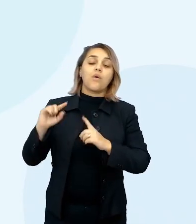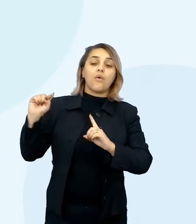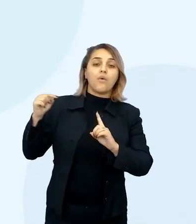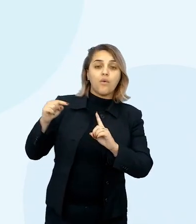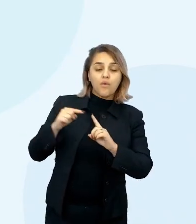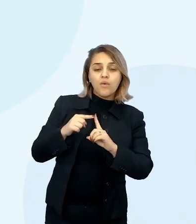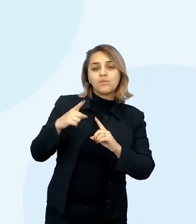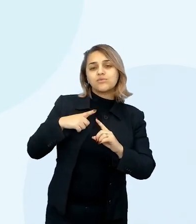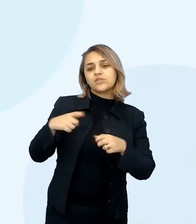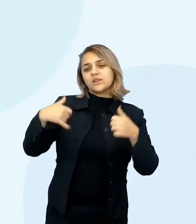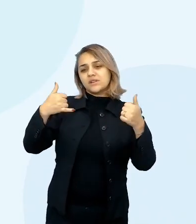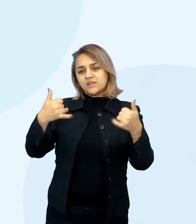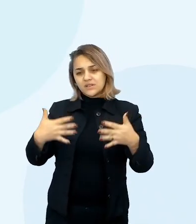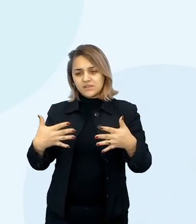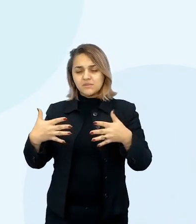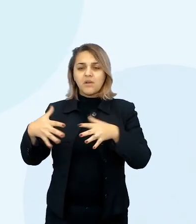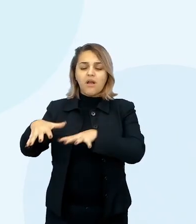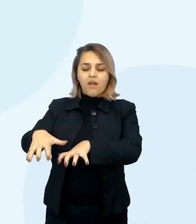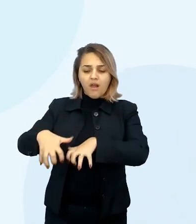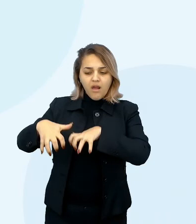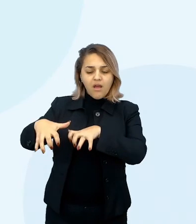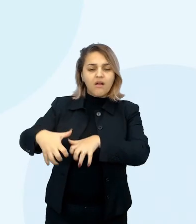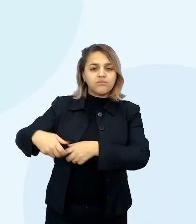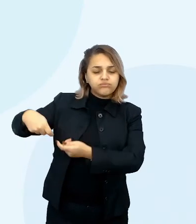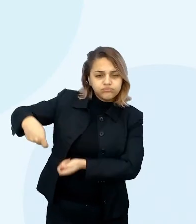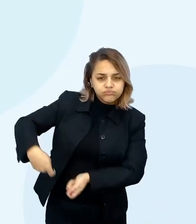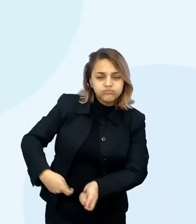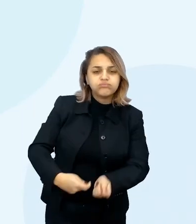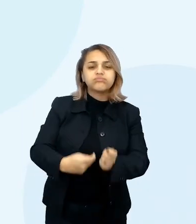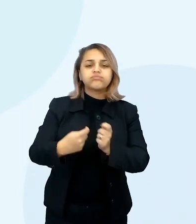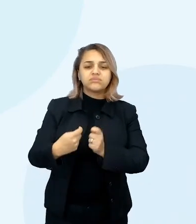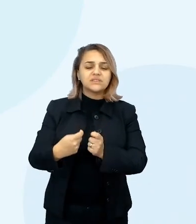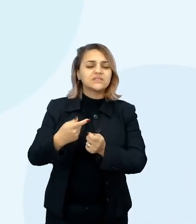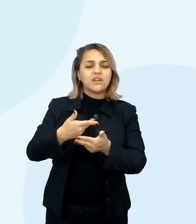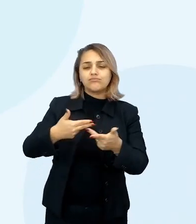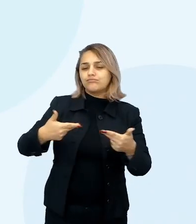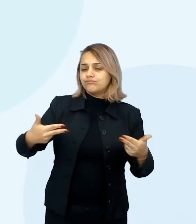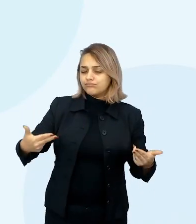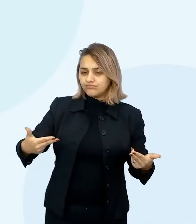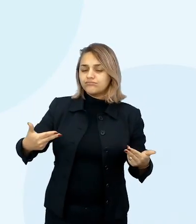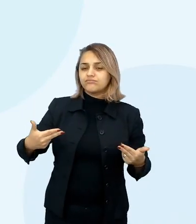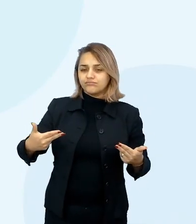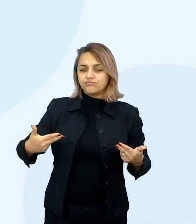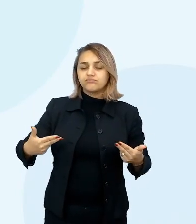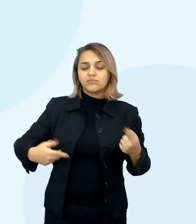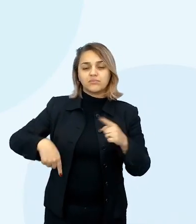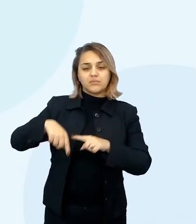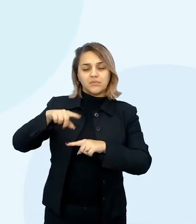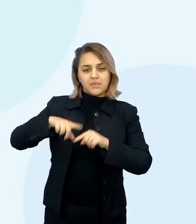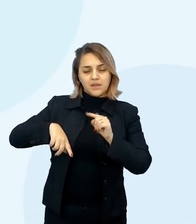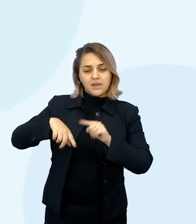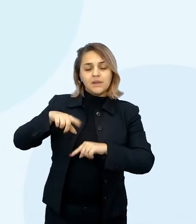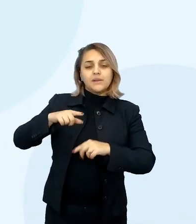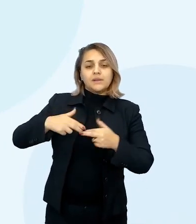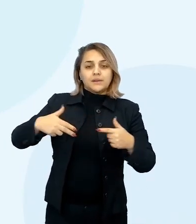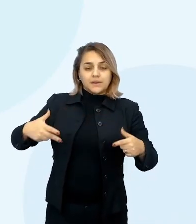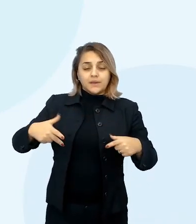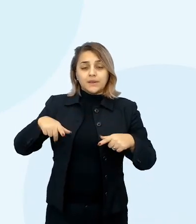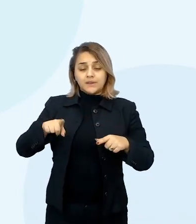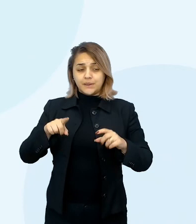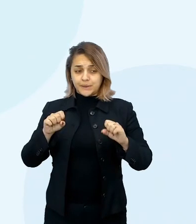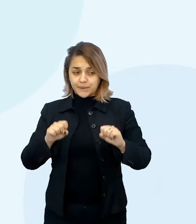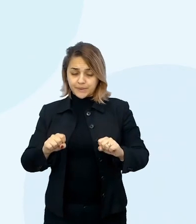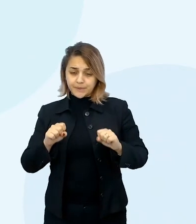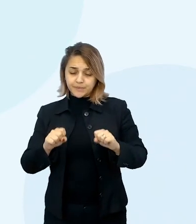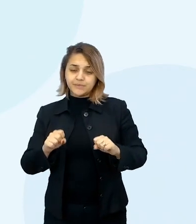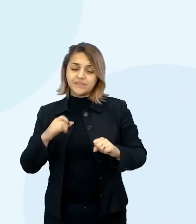sobre enxada, enxadão, né? Tem roçadeira também, se você tiver aí essa possibilidade, se o terreno estiver sujo,